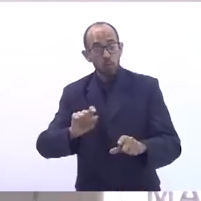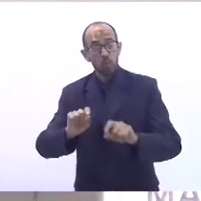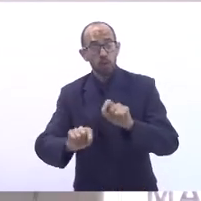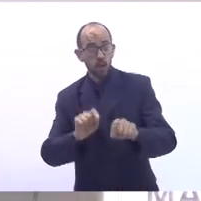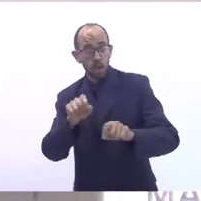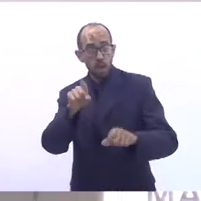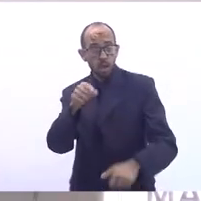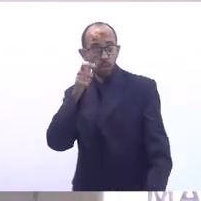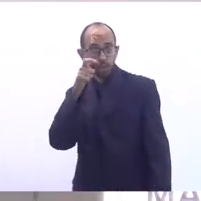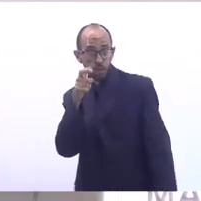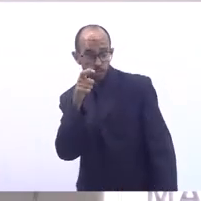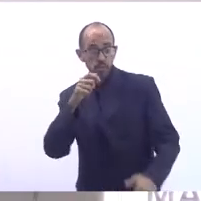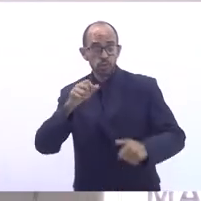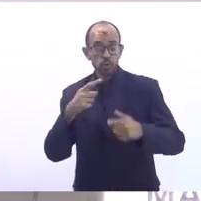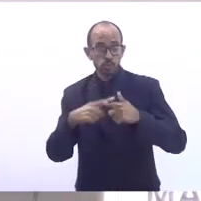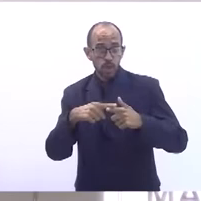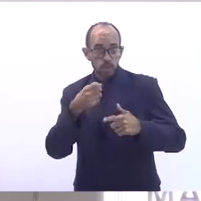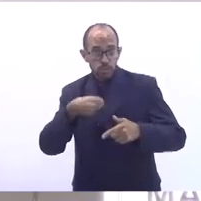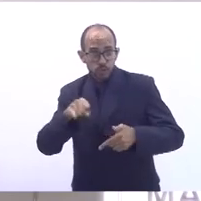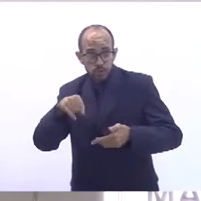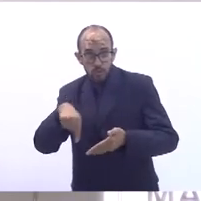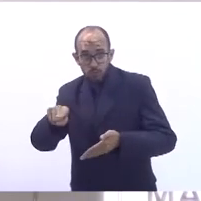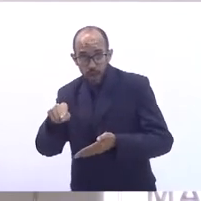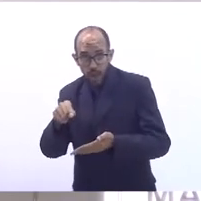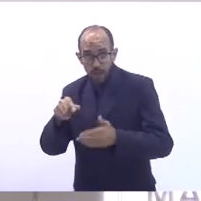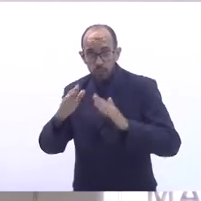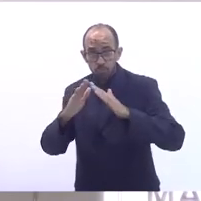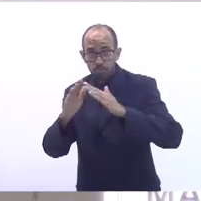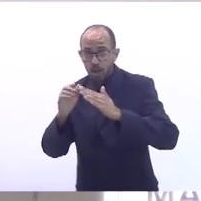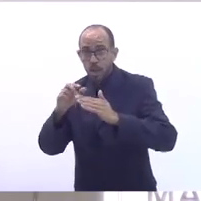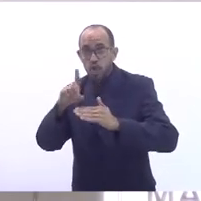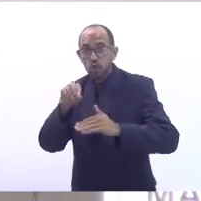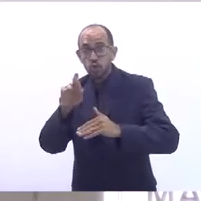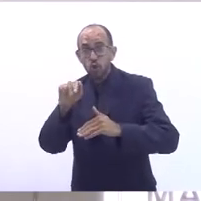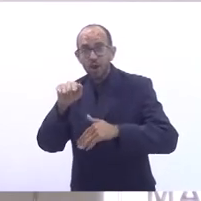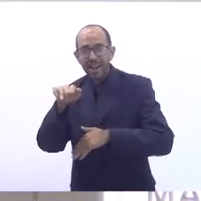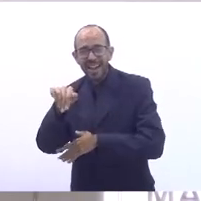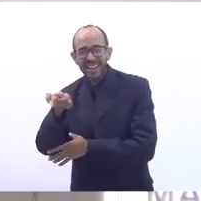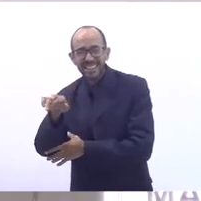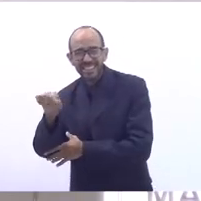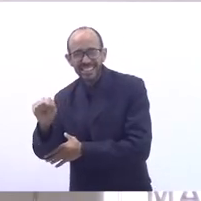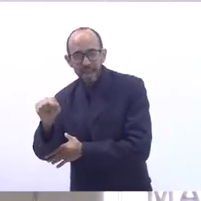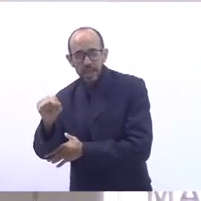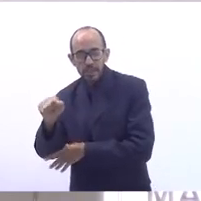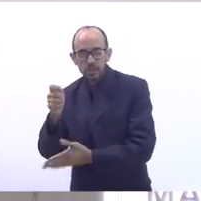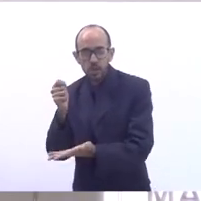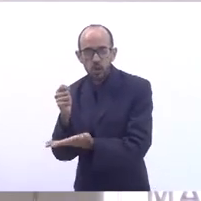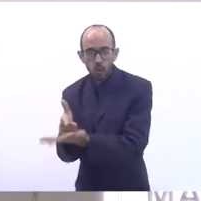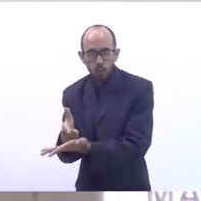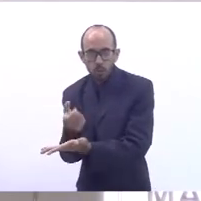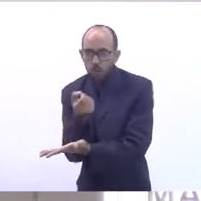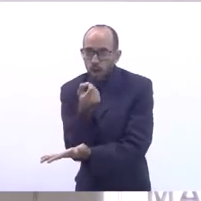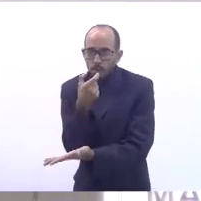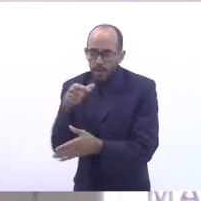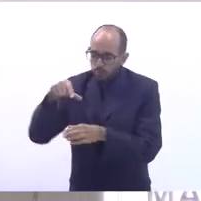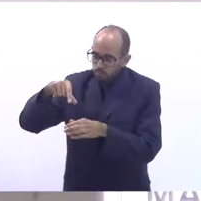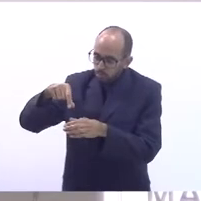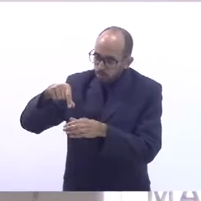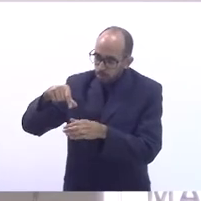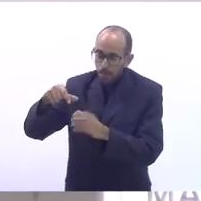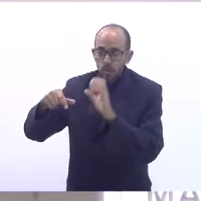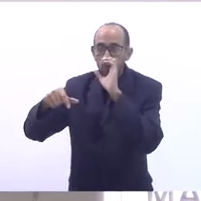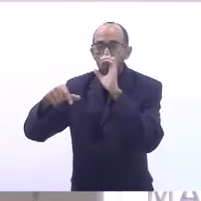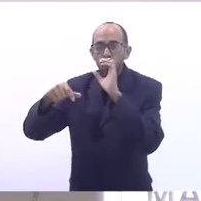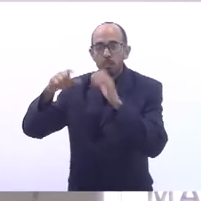interessante porque se você vai numa Drogaria você consegue e é tranquilo você comprar uma Novalgina mas uma